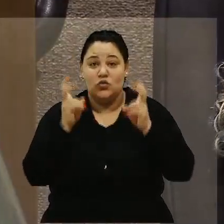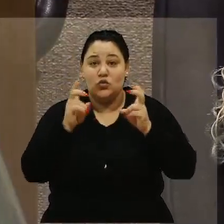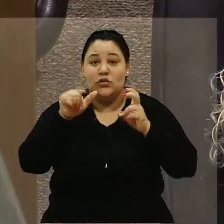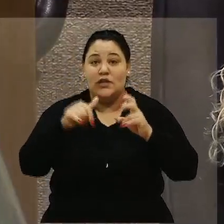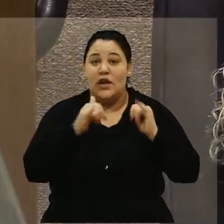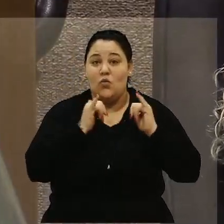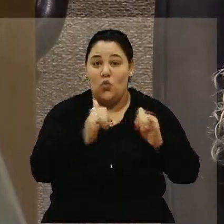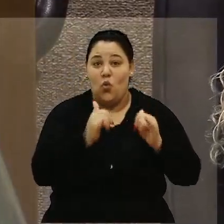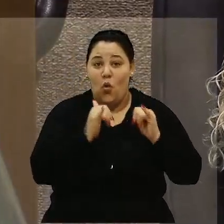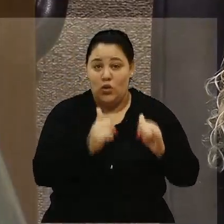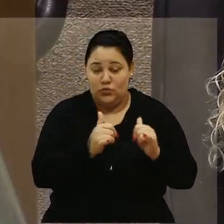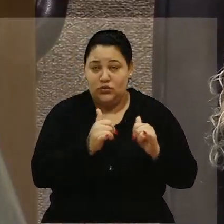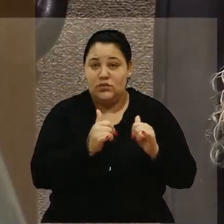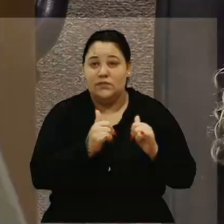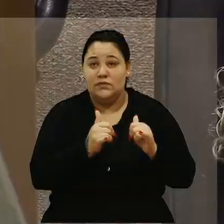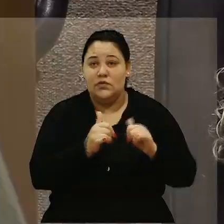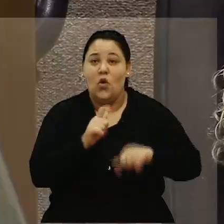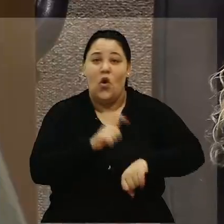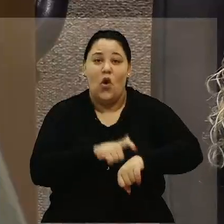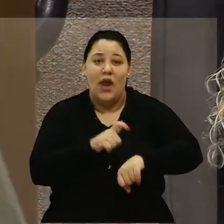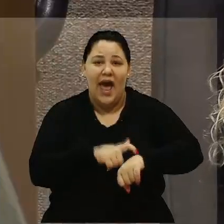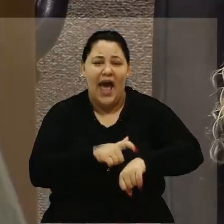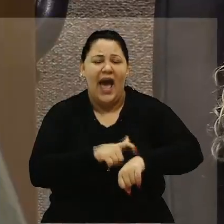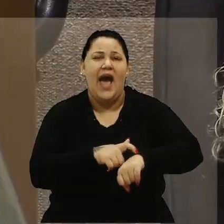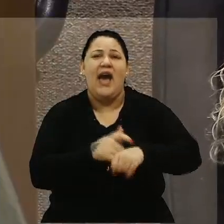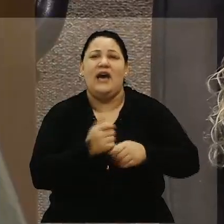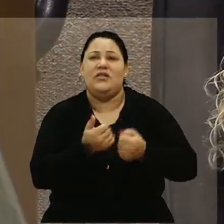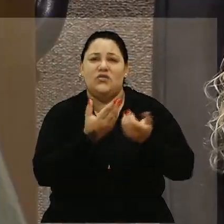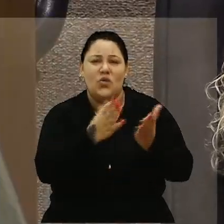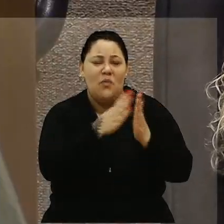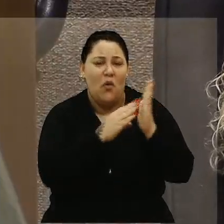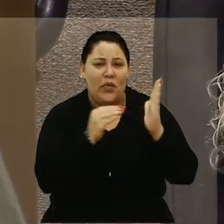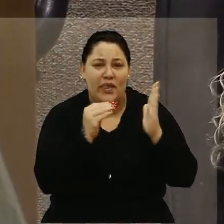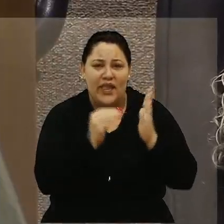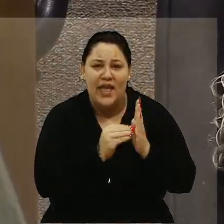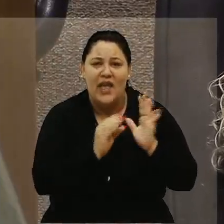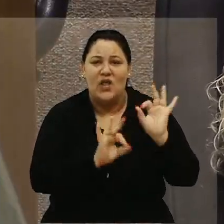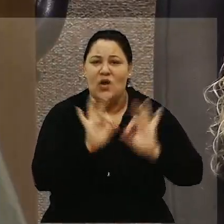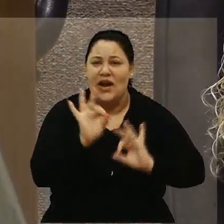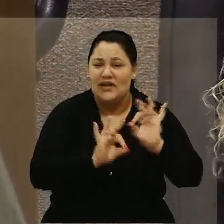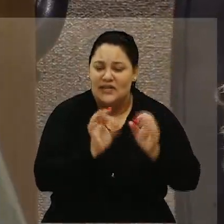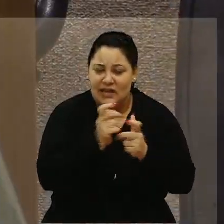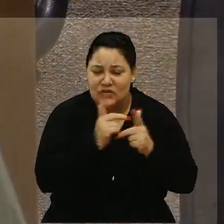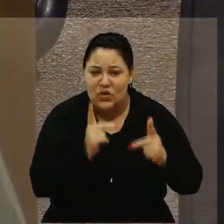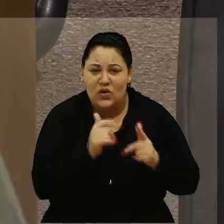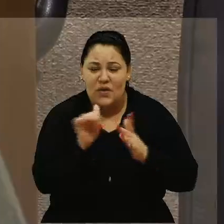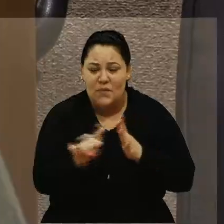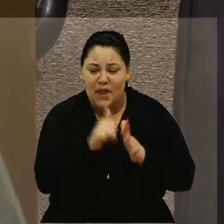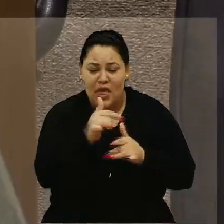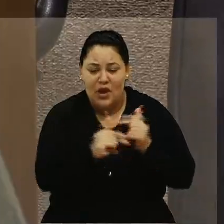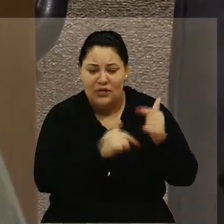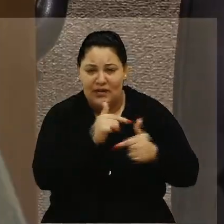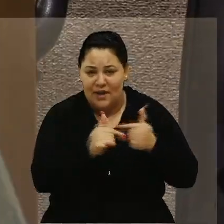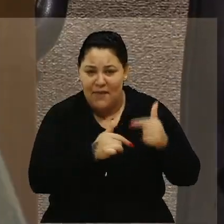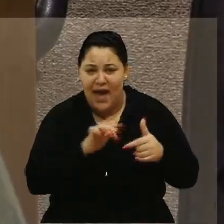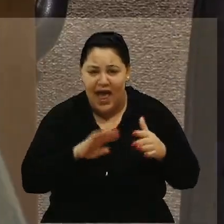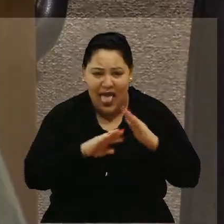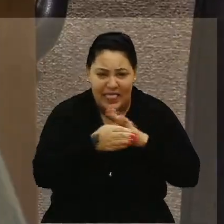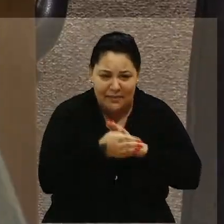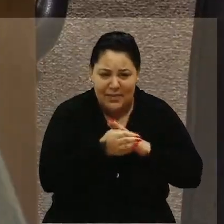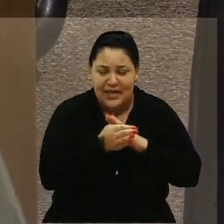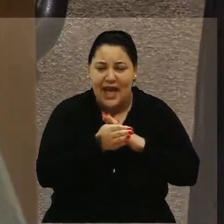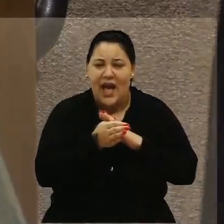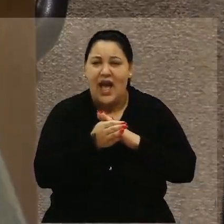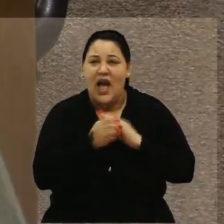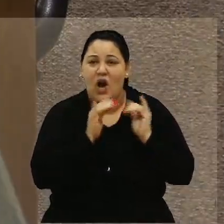transporte coletivo, sobre a concessão, sobre modelos, sobre como inserir linhas em locais, e afinal